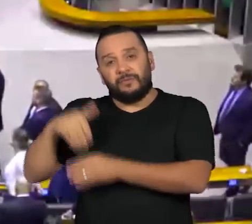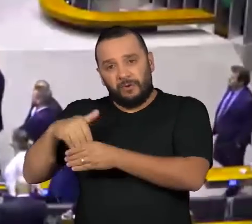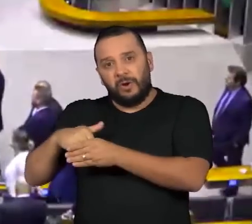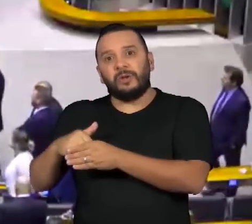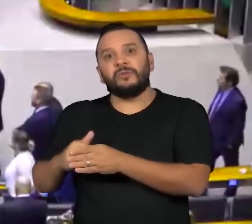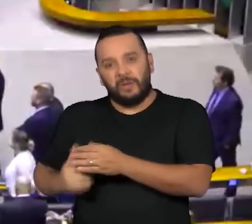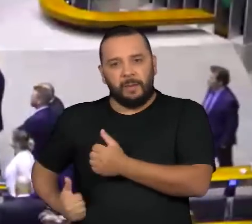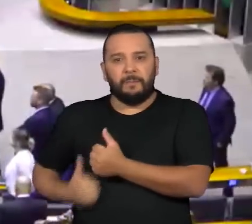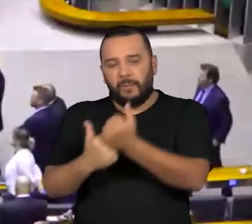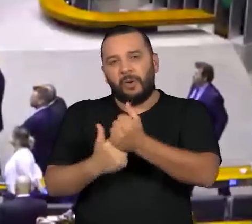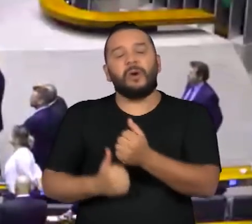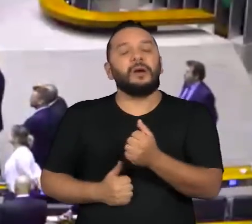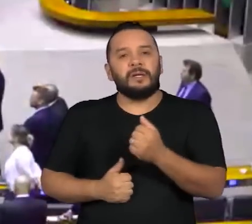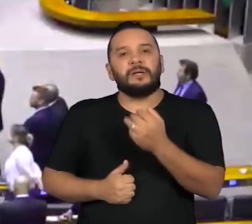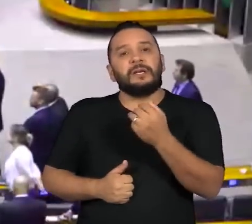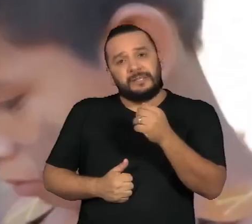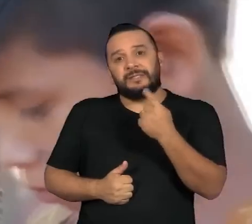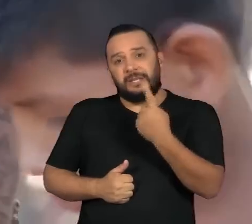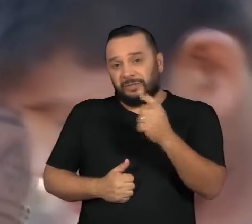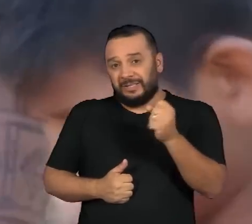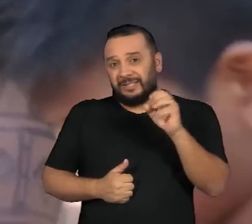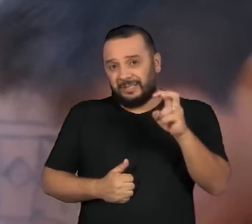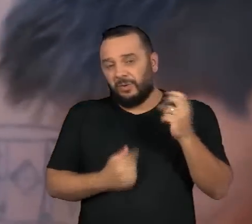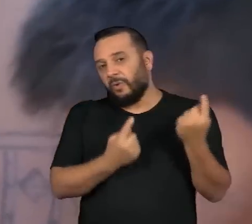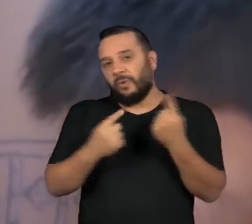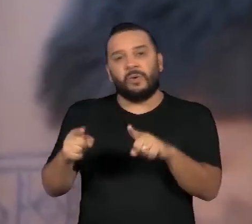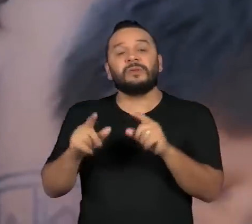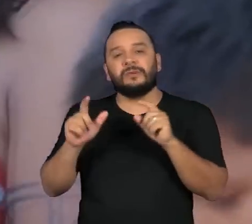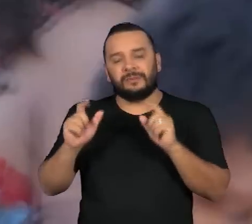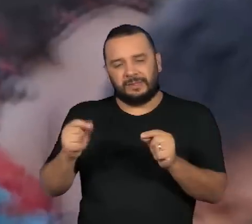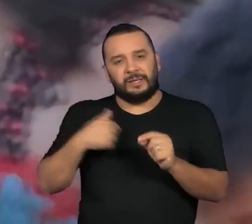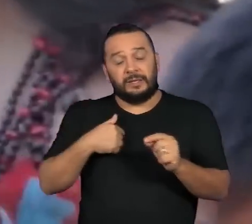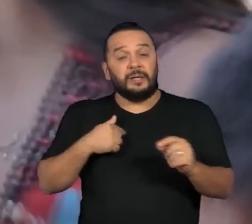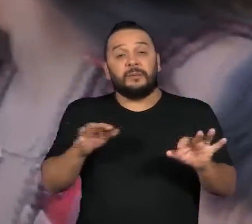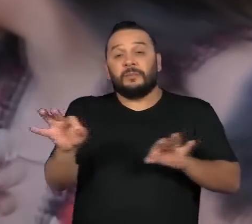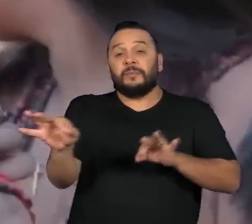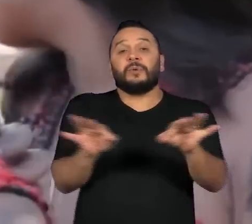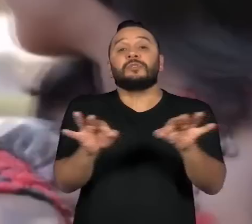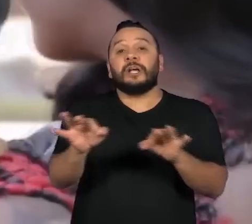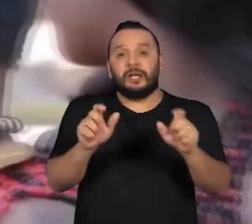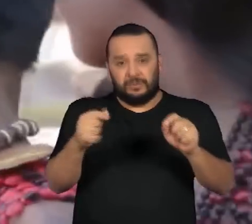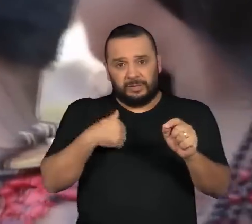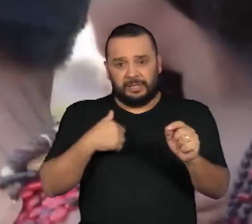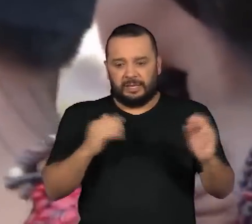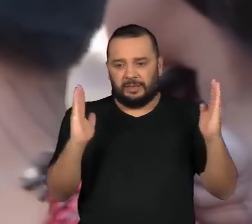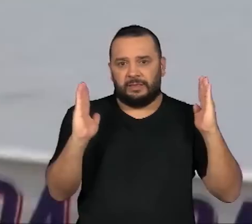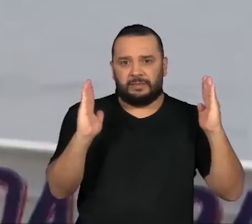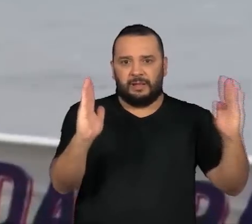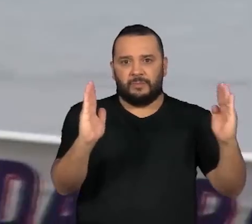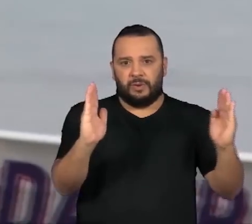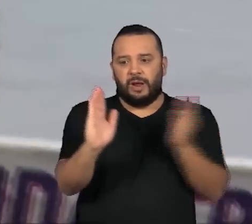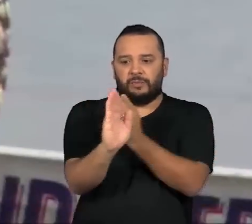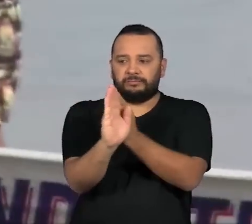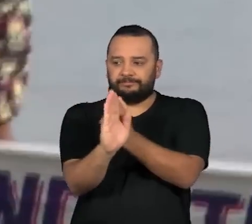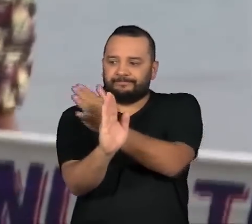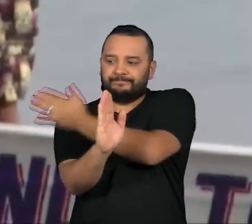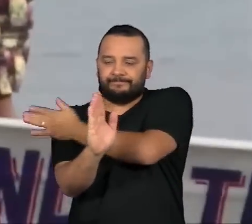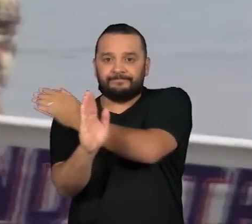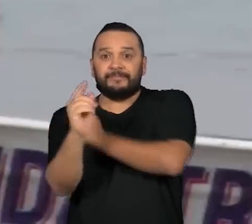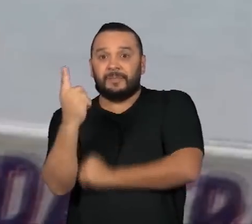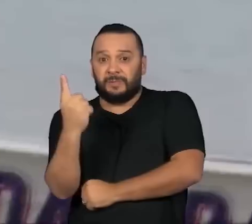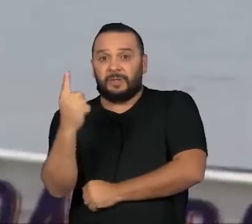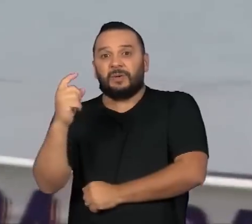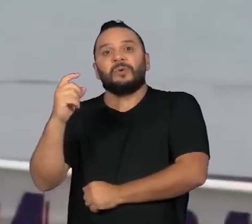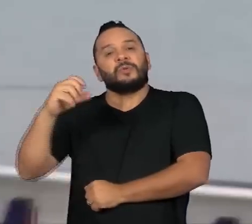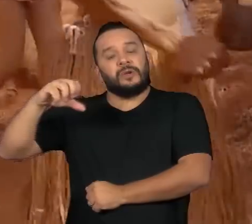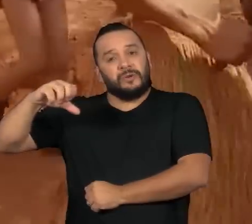155 contra o marco temporal. O projeto de lei altera a demarcação de terras indígenas, estabelece que os povos